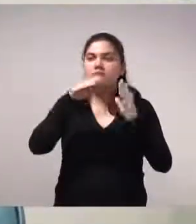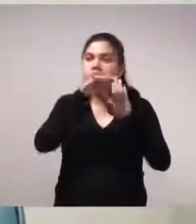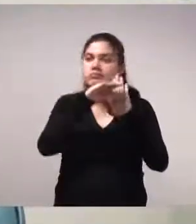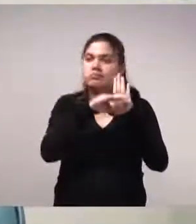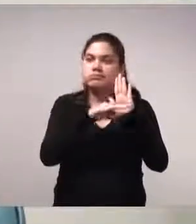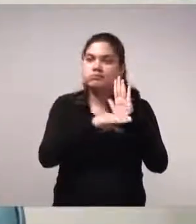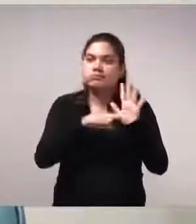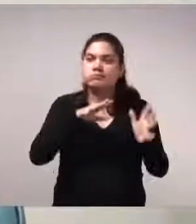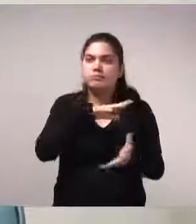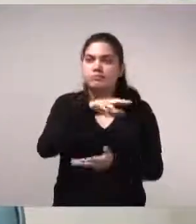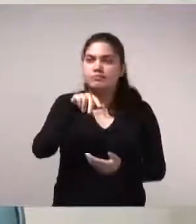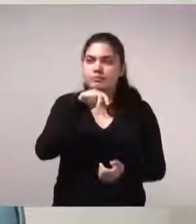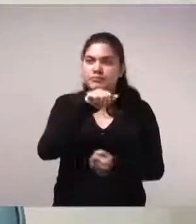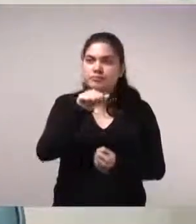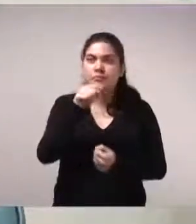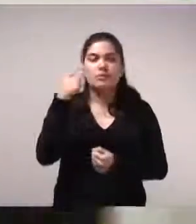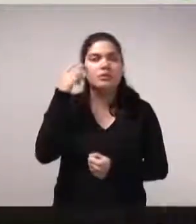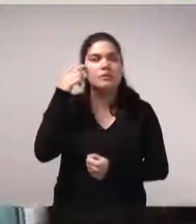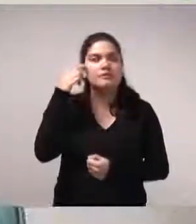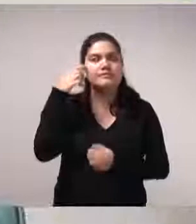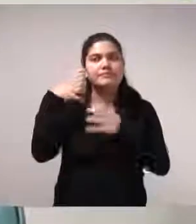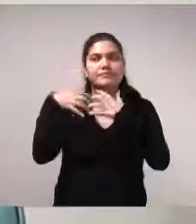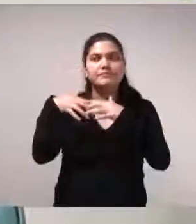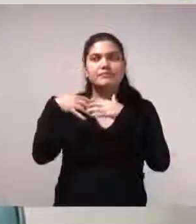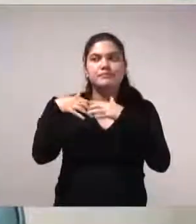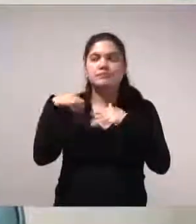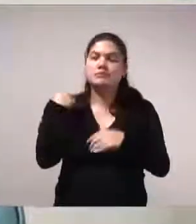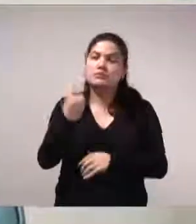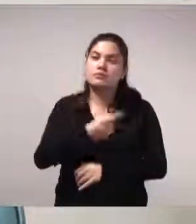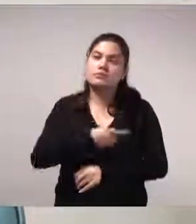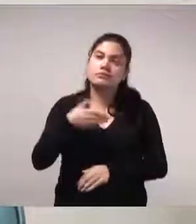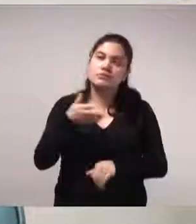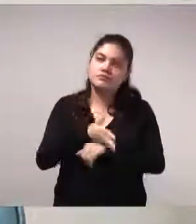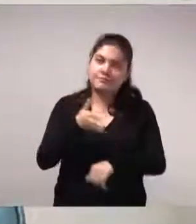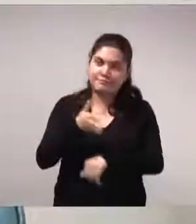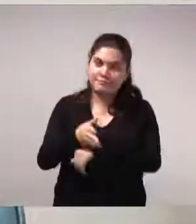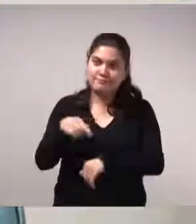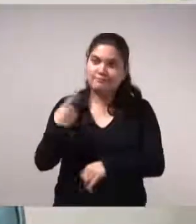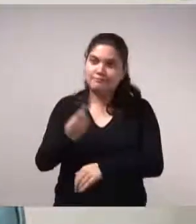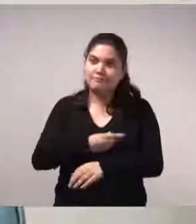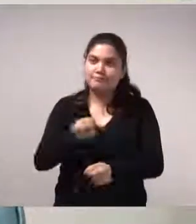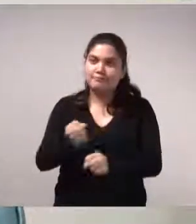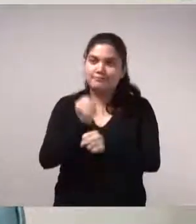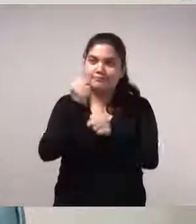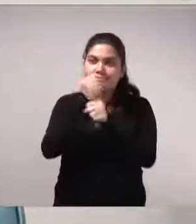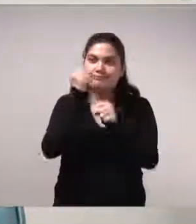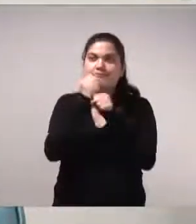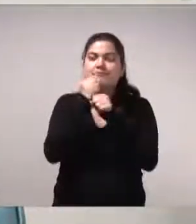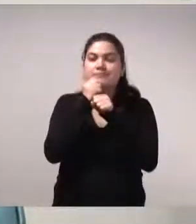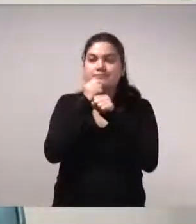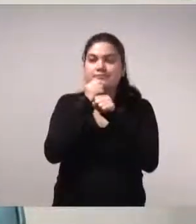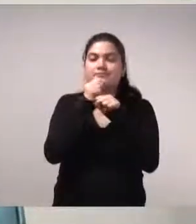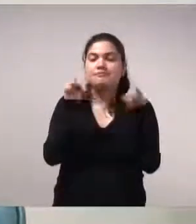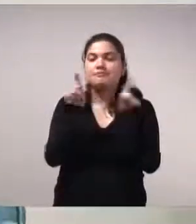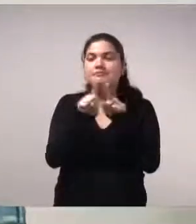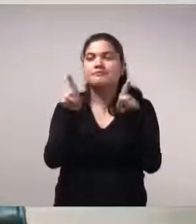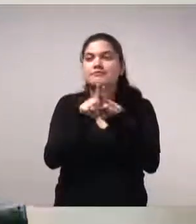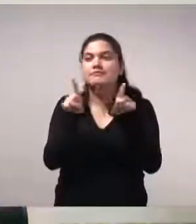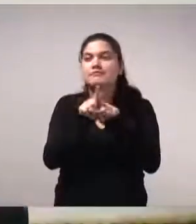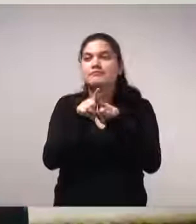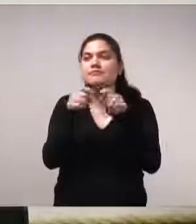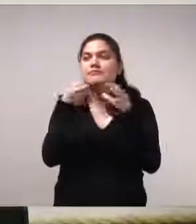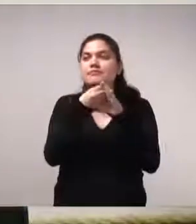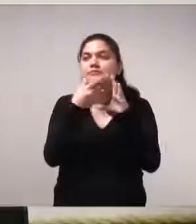sustentabilidade, pensar no ambiente que frequentamos, no ambiente que construímos. E um desses aspectos